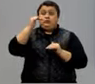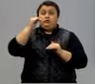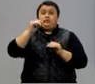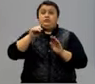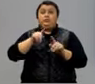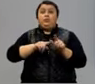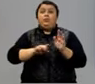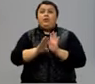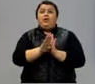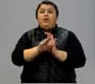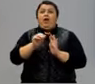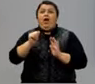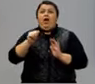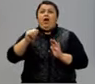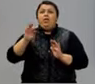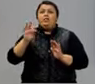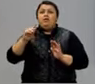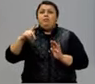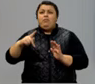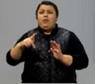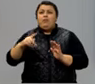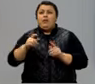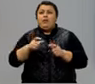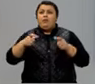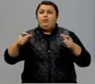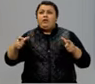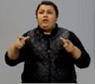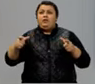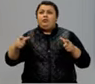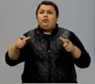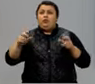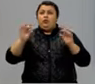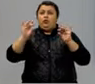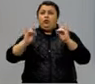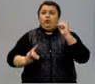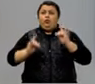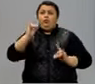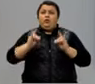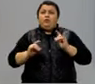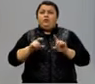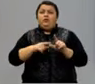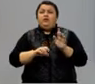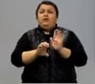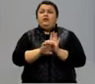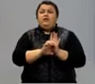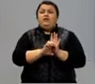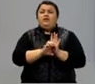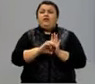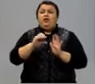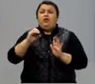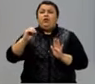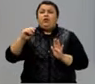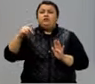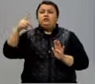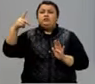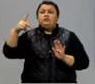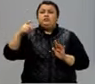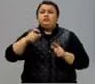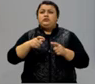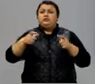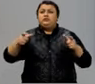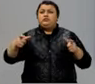aumento da produção de ATP. D. Proteínas para aumento de massa muscular. E. Vitamina